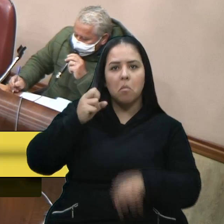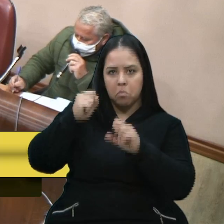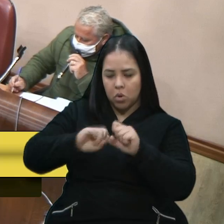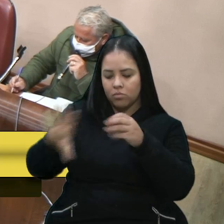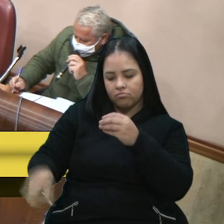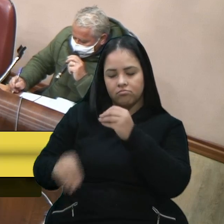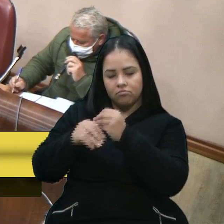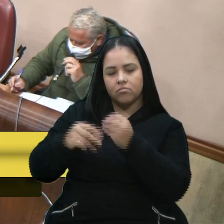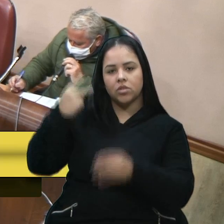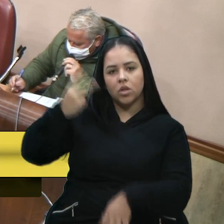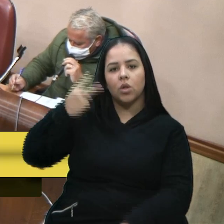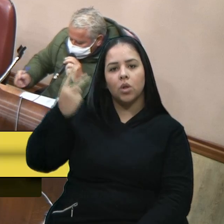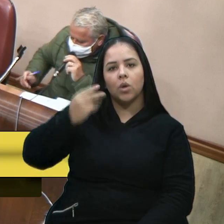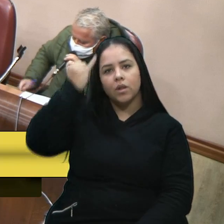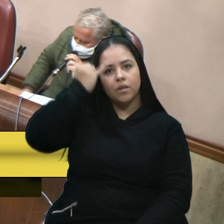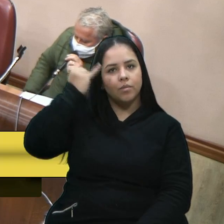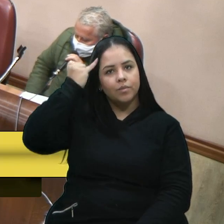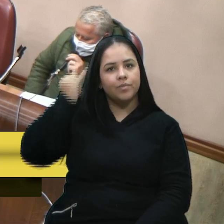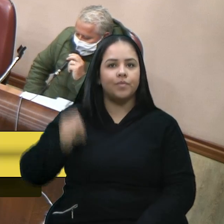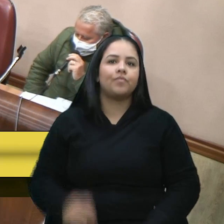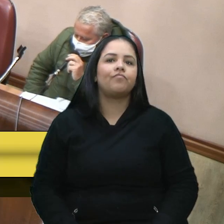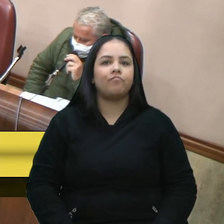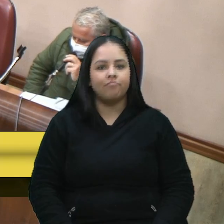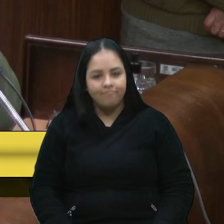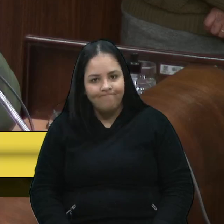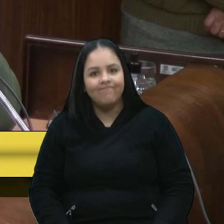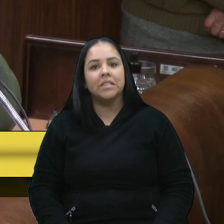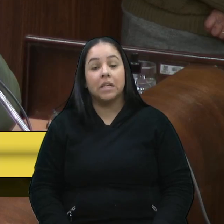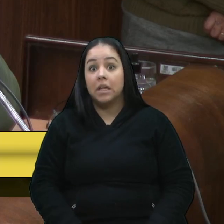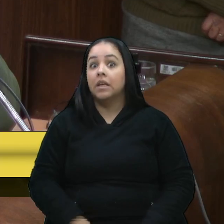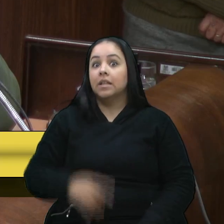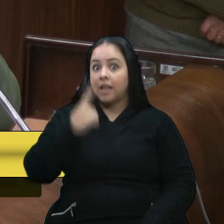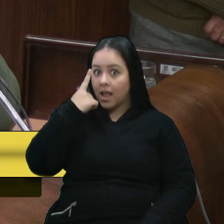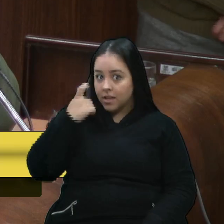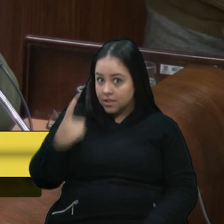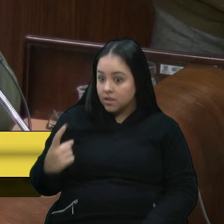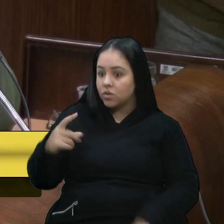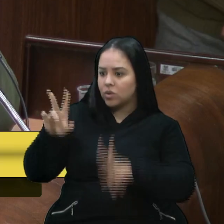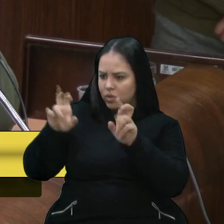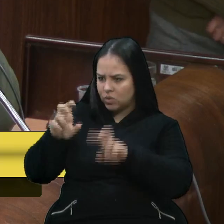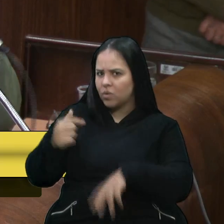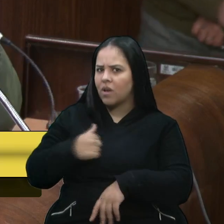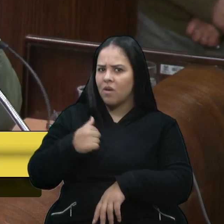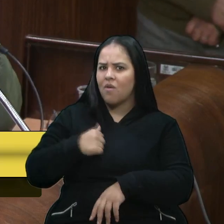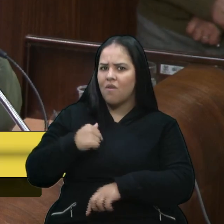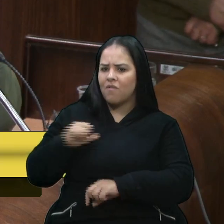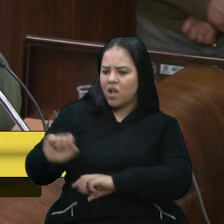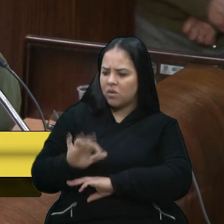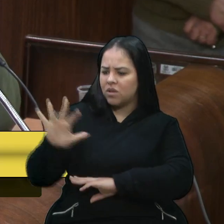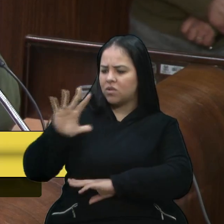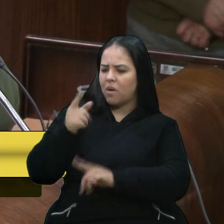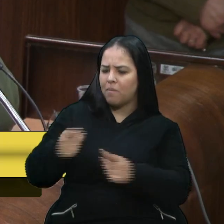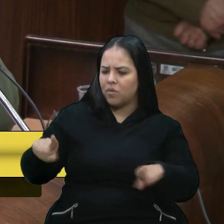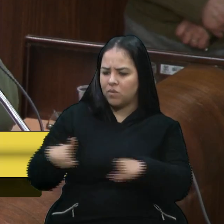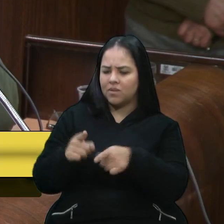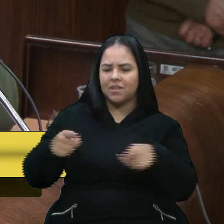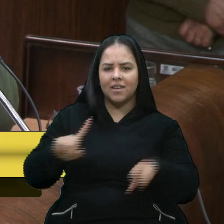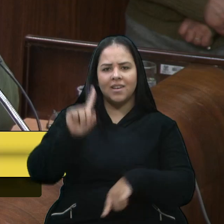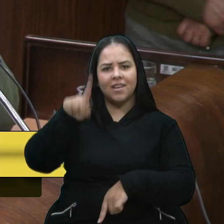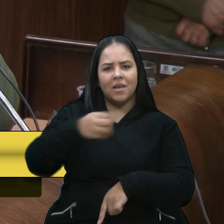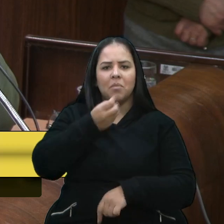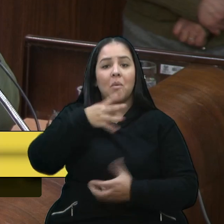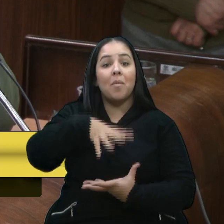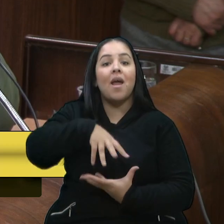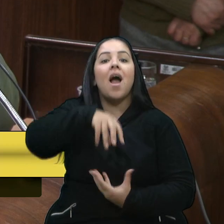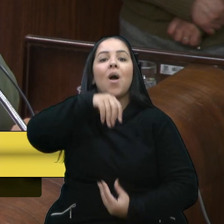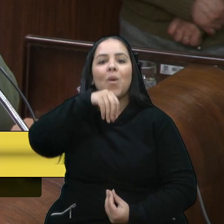Muito interessante o tema, e eu sempre valorizo a música, né, que é o alimento da alma. Quanto mais gente dançando,